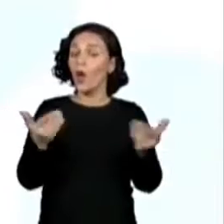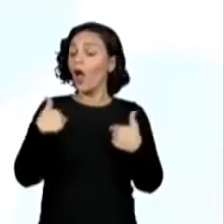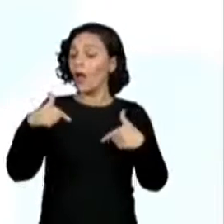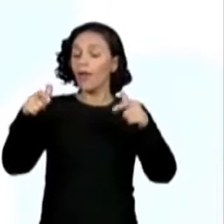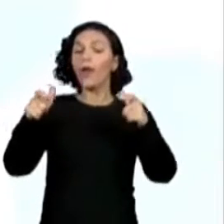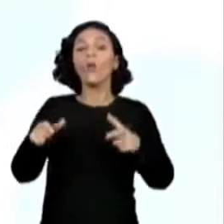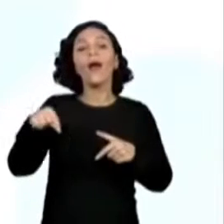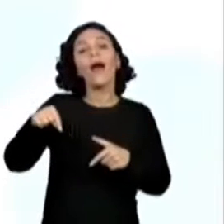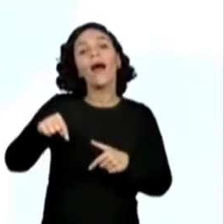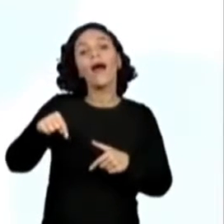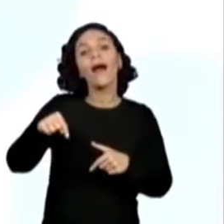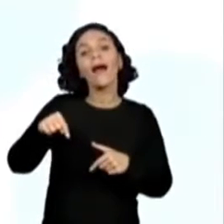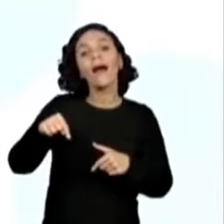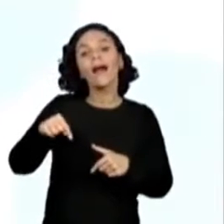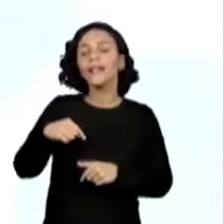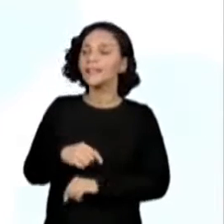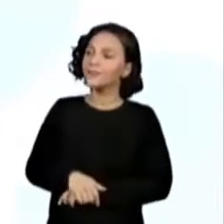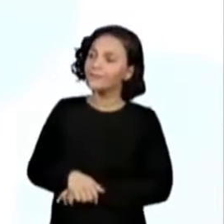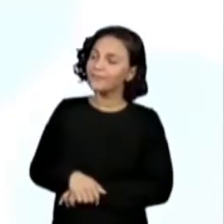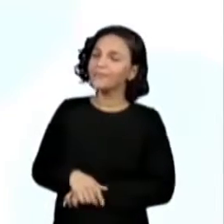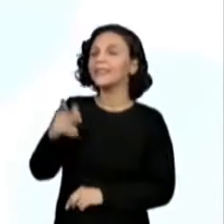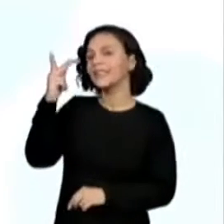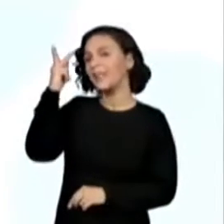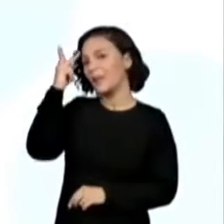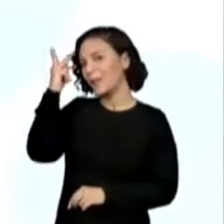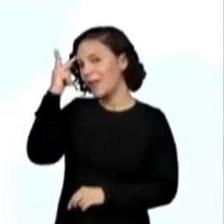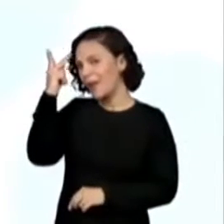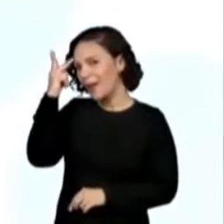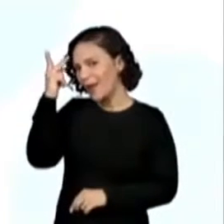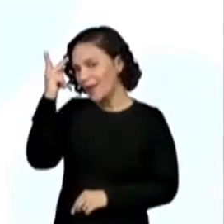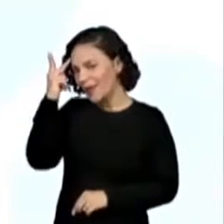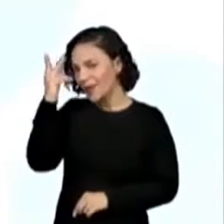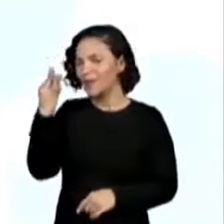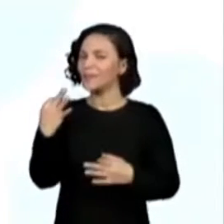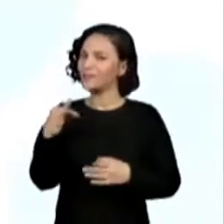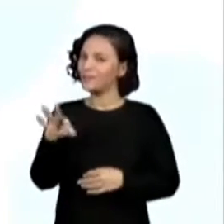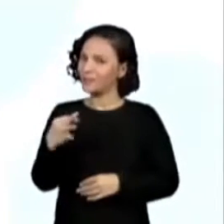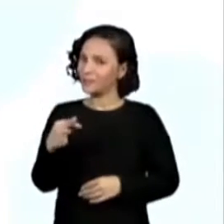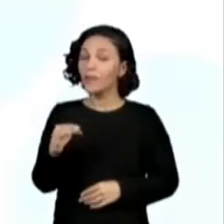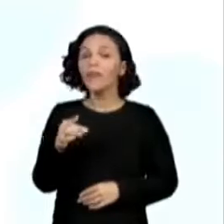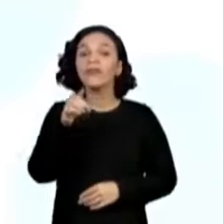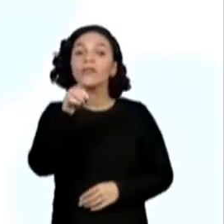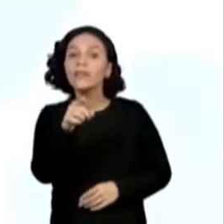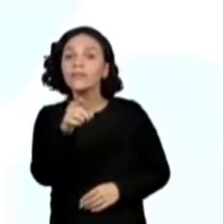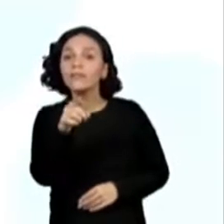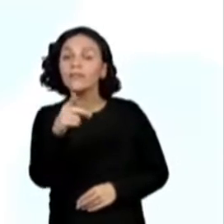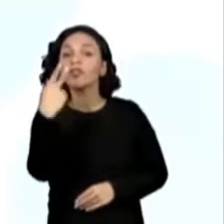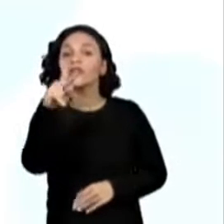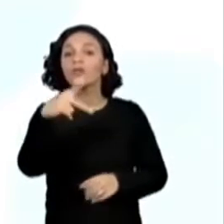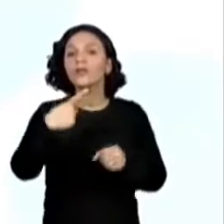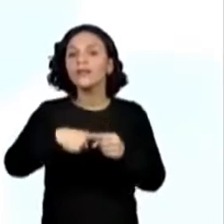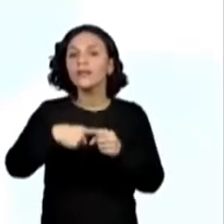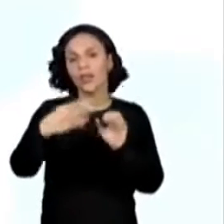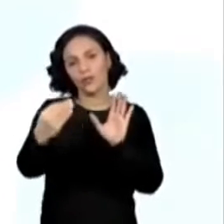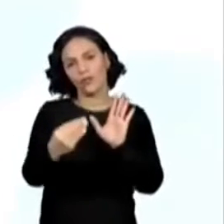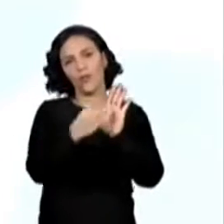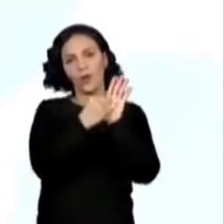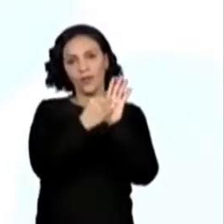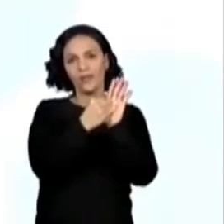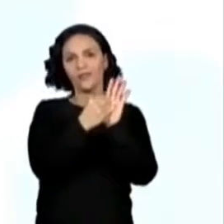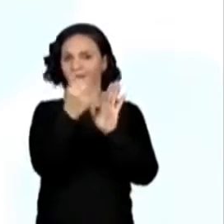Pro? São Paulo. São Paulo. Você vai colocar o nome da cidade em que